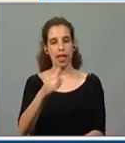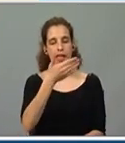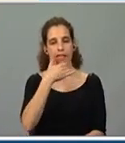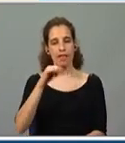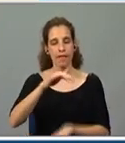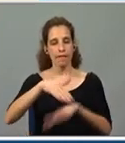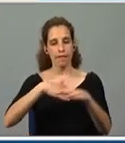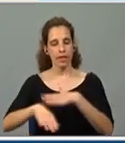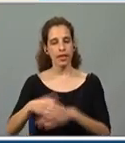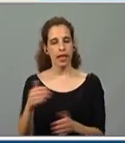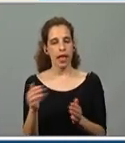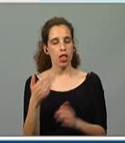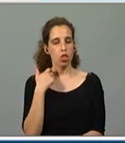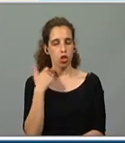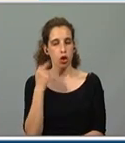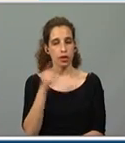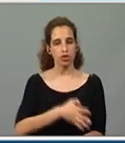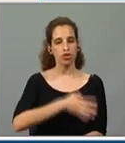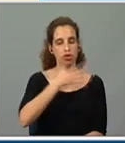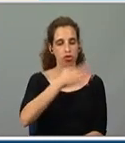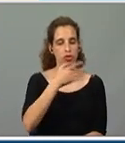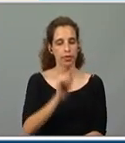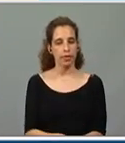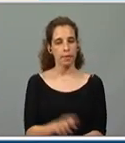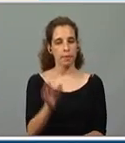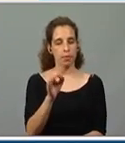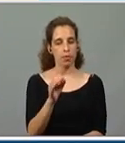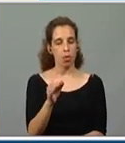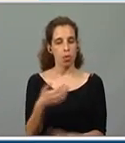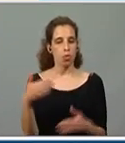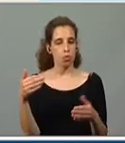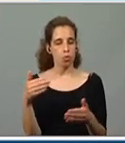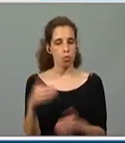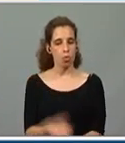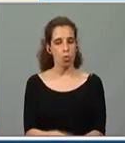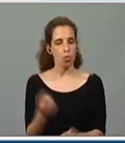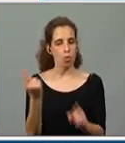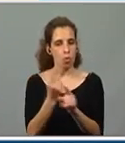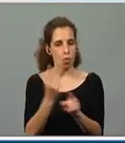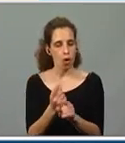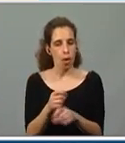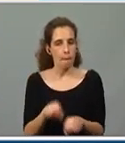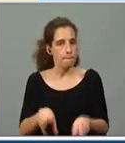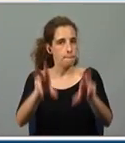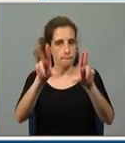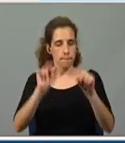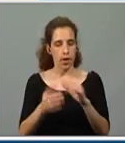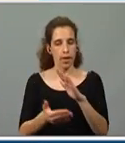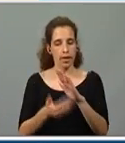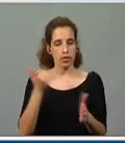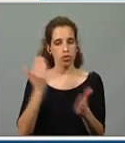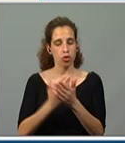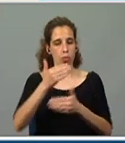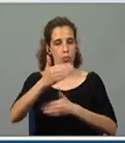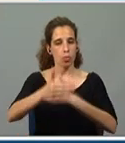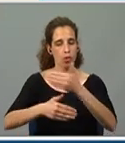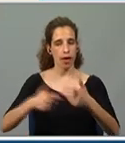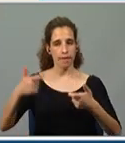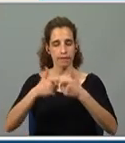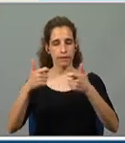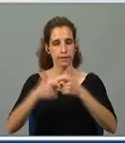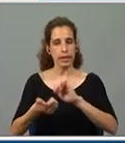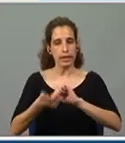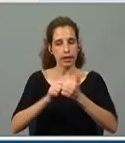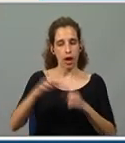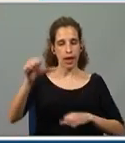muito pequena. E isso é a justificação de se tratar de um produto puro, porque é retirado apenas por processos físicos, não há